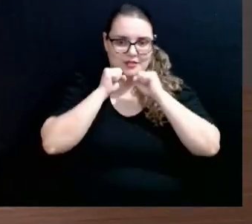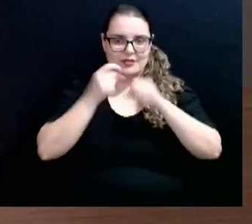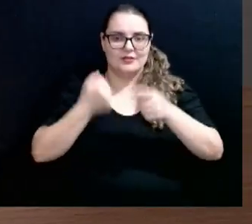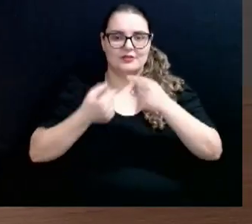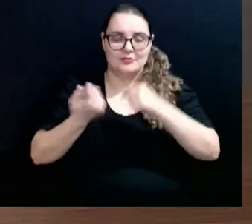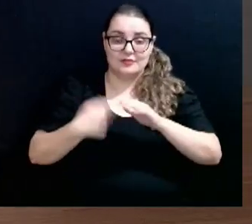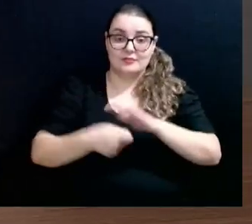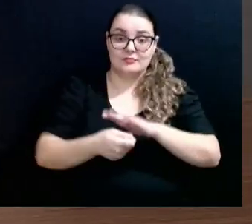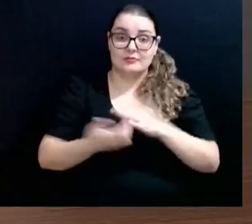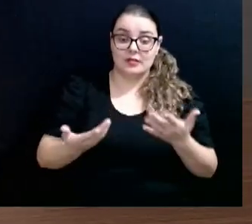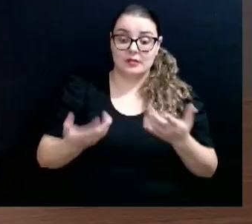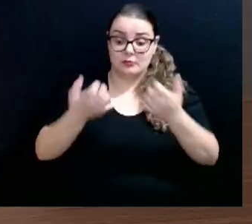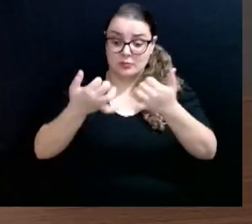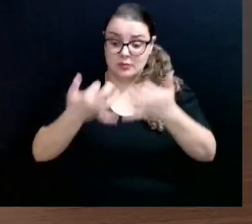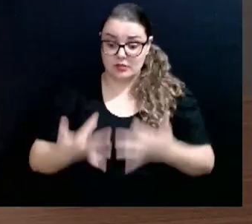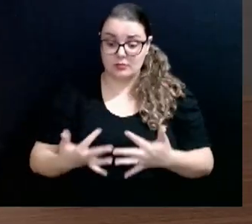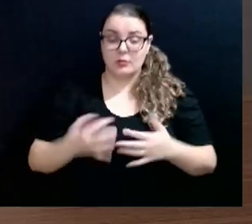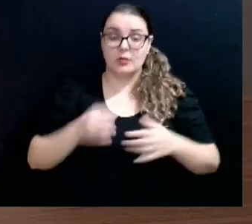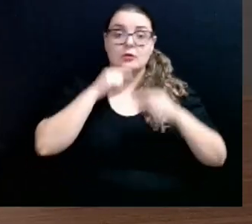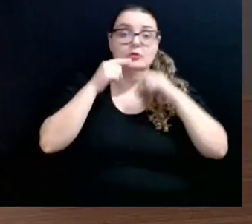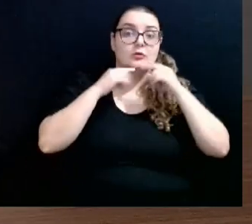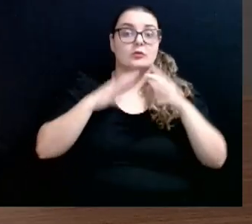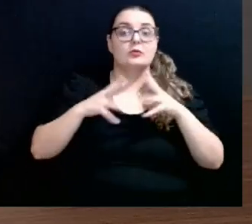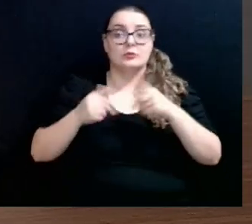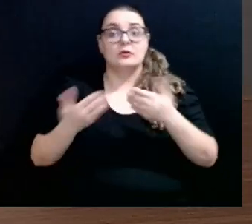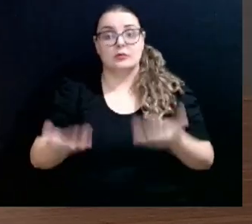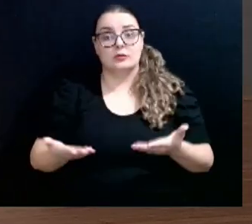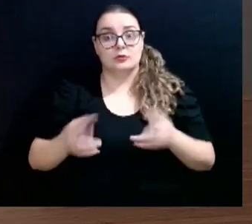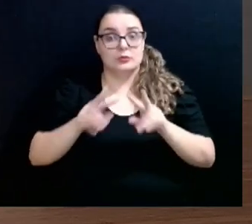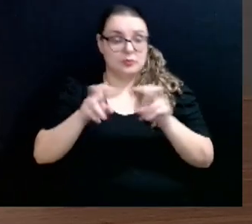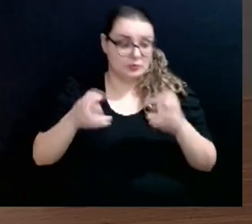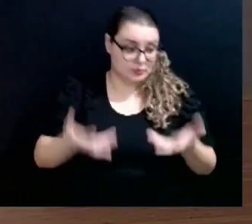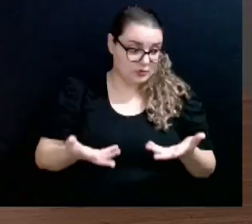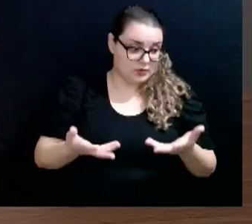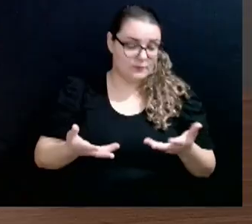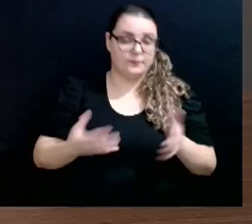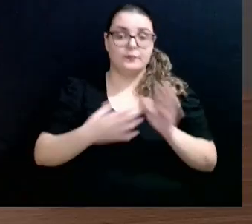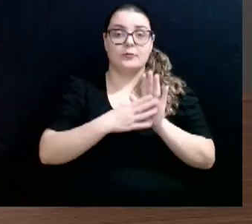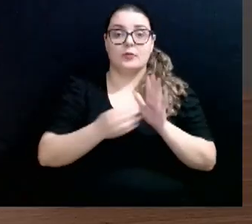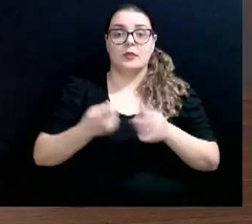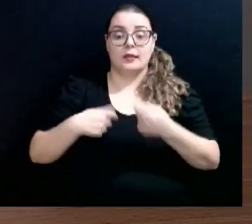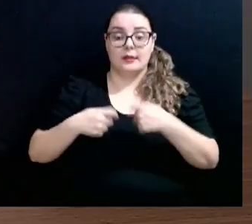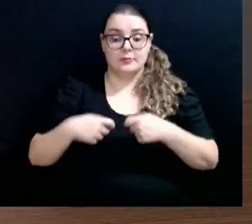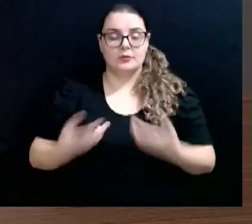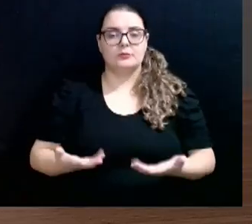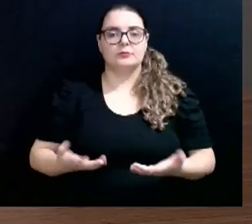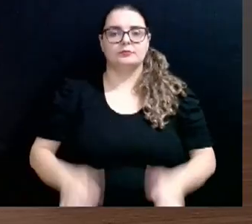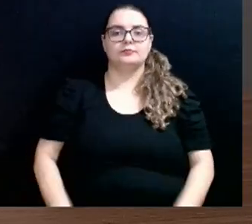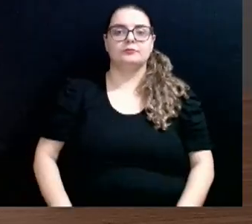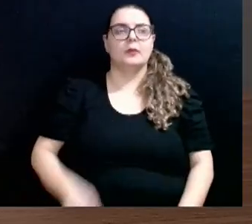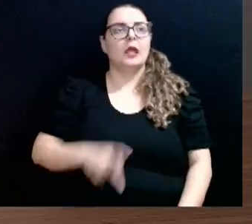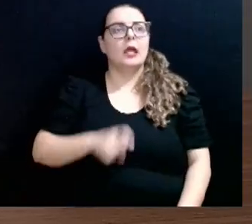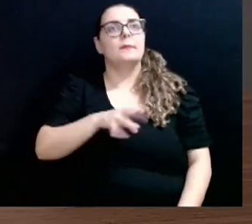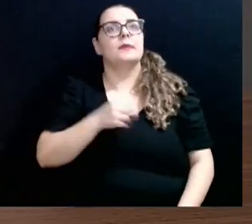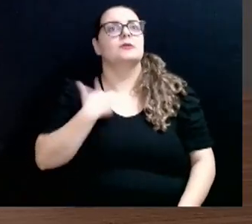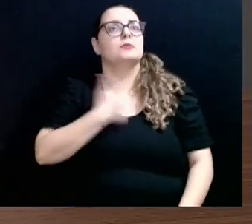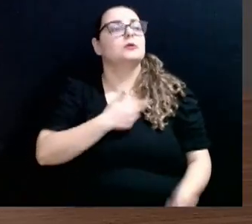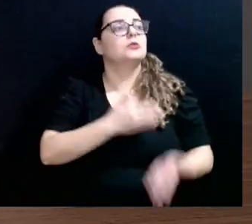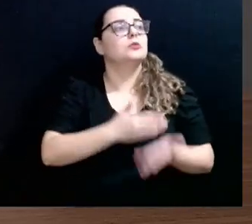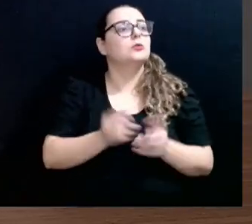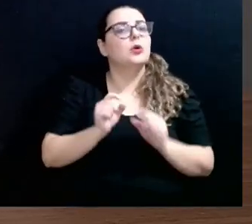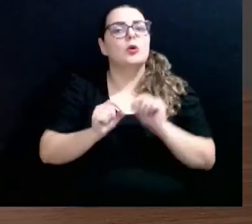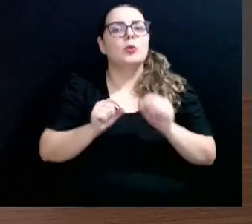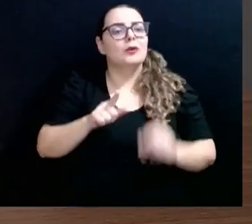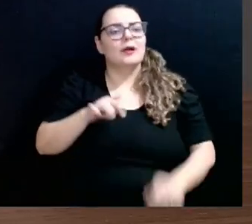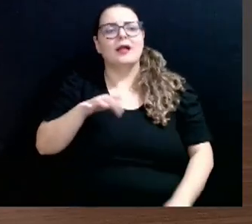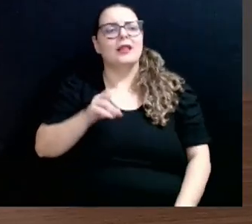explicar e tirar todas as dúvidas, sobre esse assunto, sobre esse modelo de negócio. Ô Pedro, para a gente começar, né, o que é um leilão de bens?